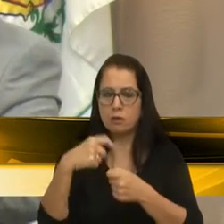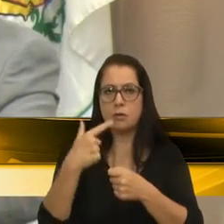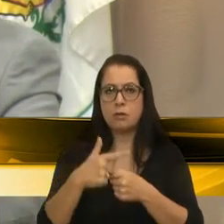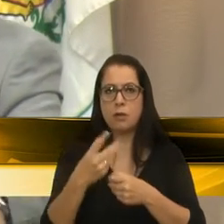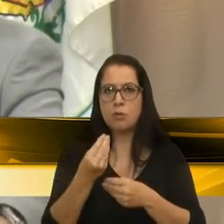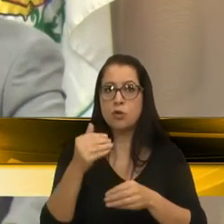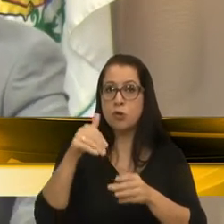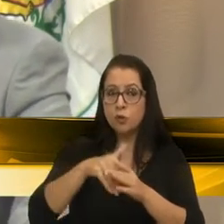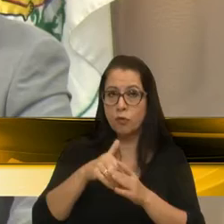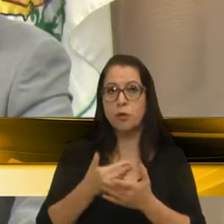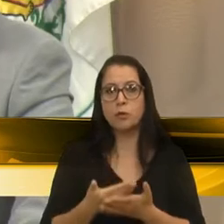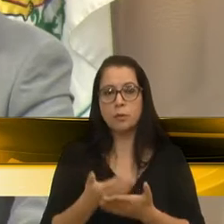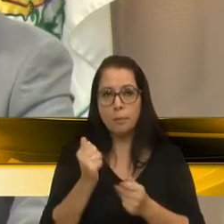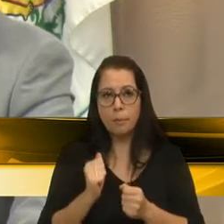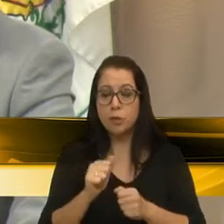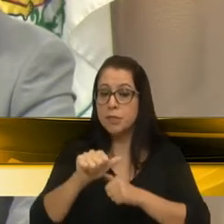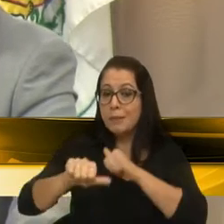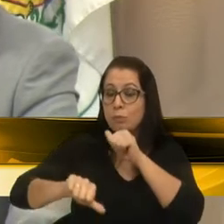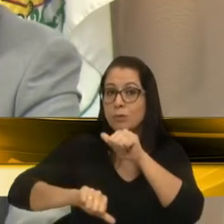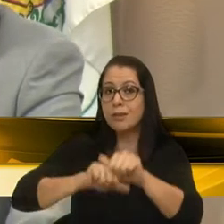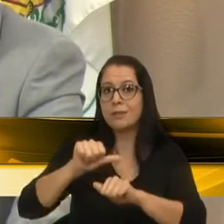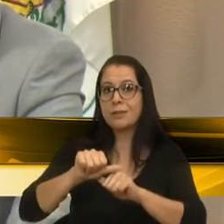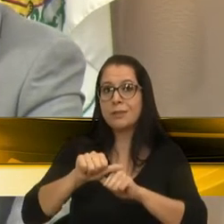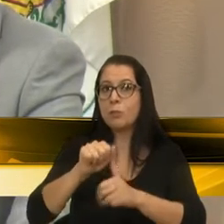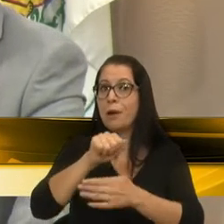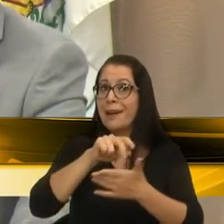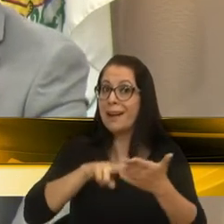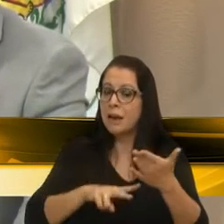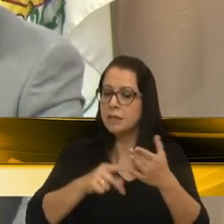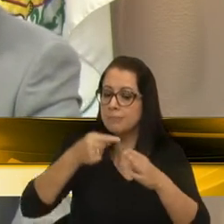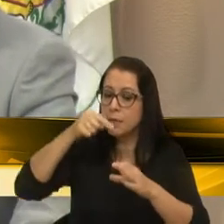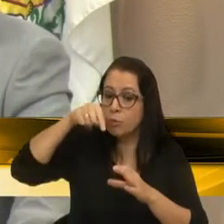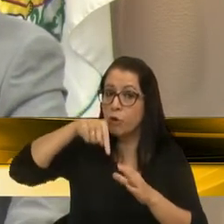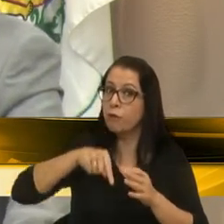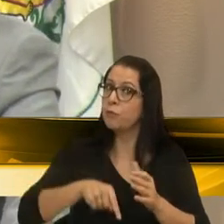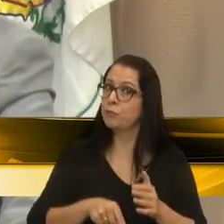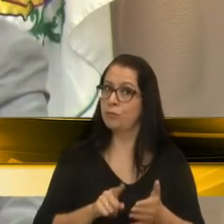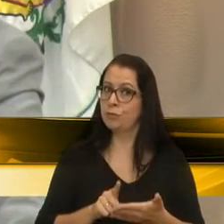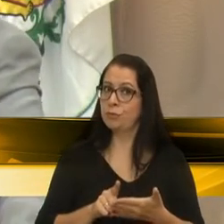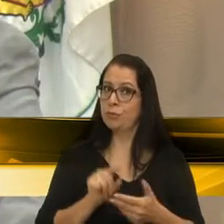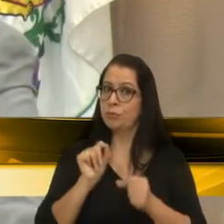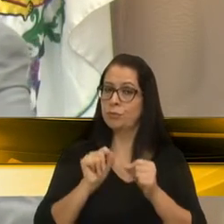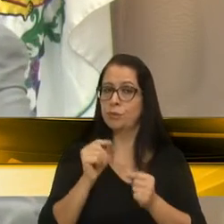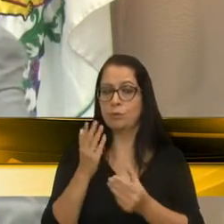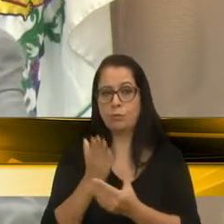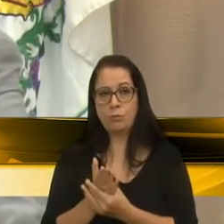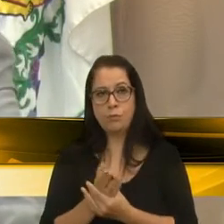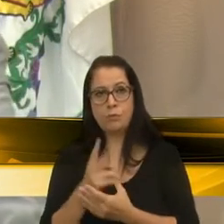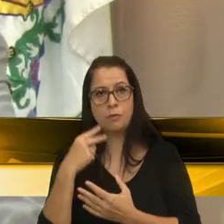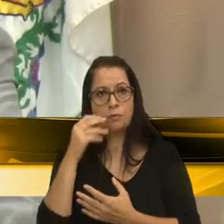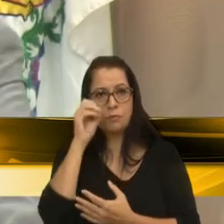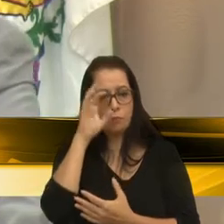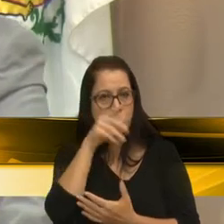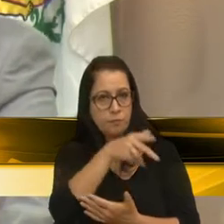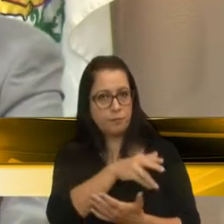dos votos podem ser mudados através de uma análise muito mais profunda com relação a esse processo. Vereador Fiuza.